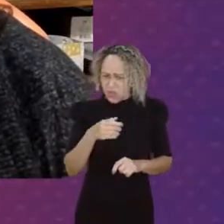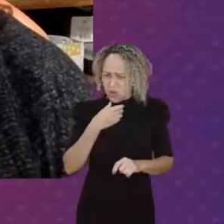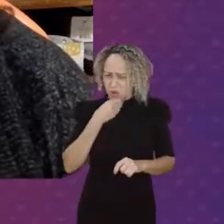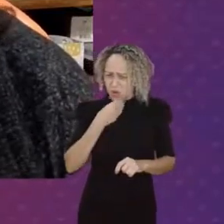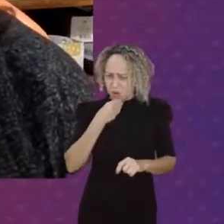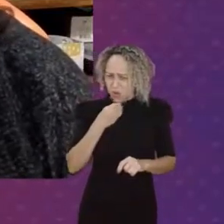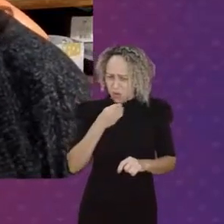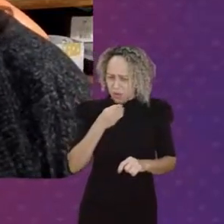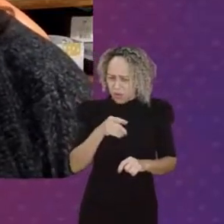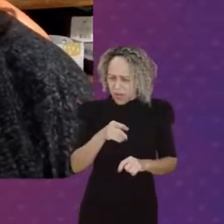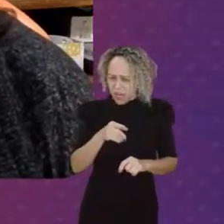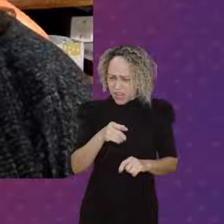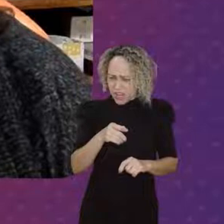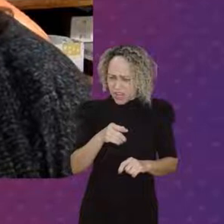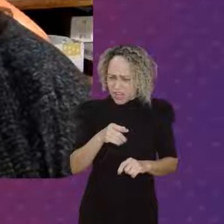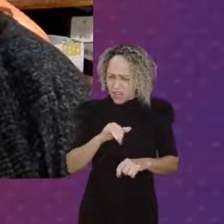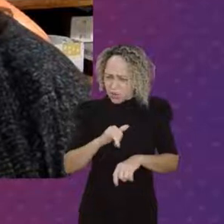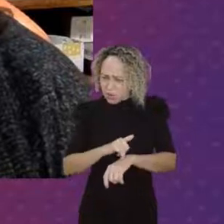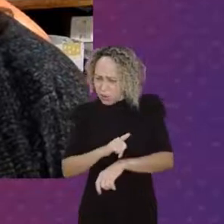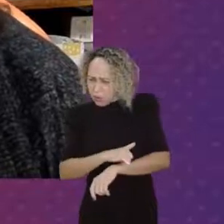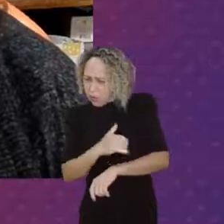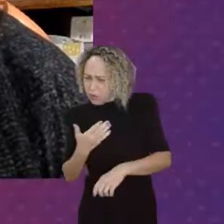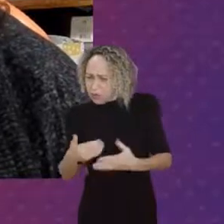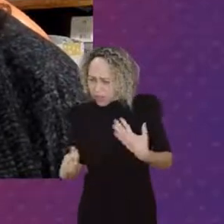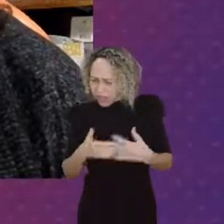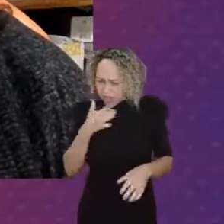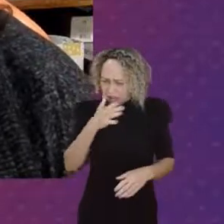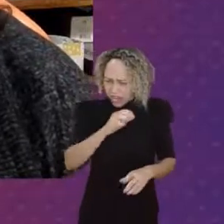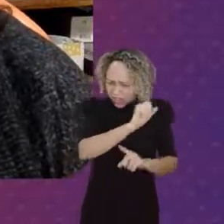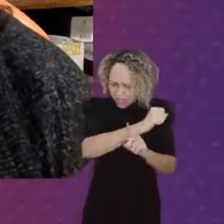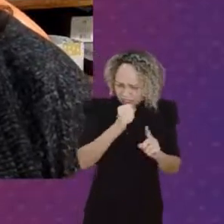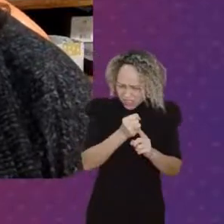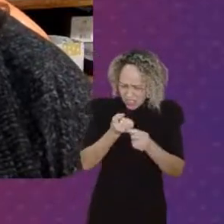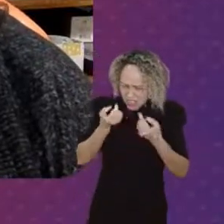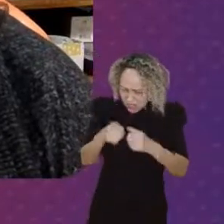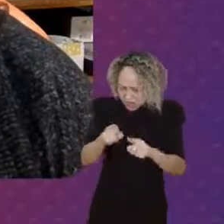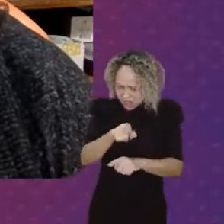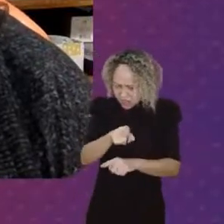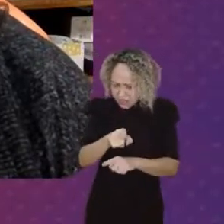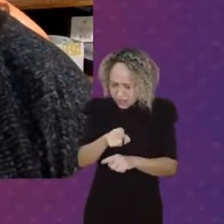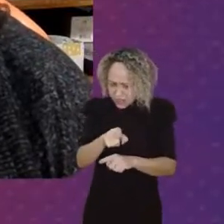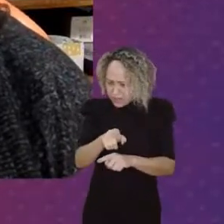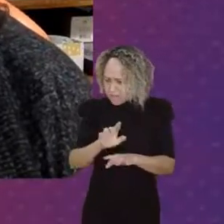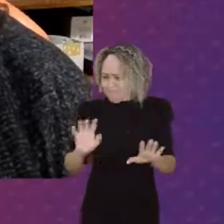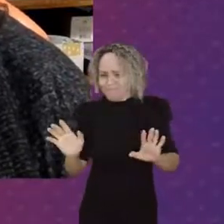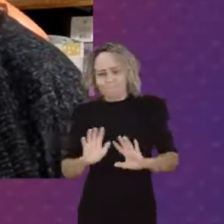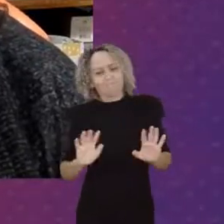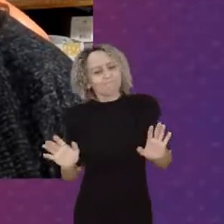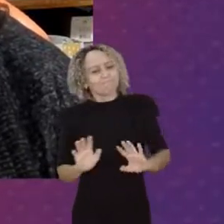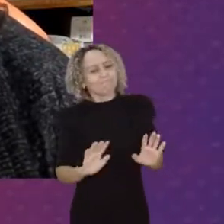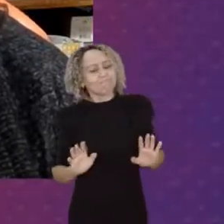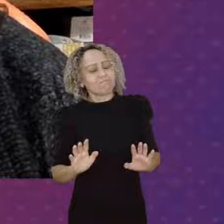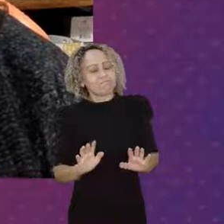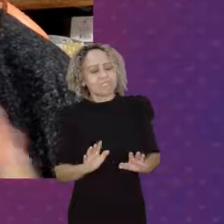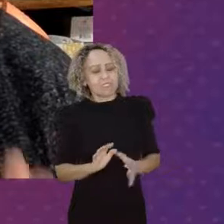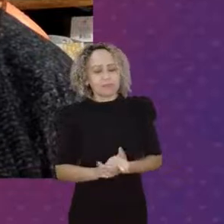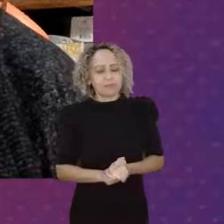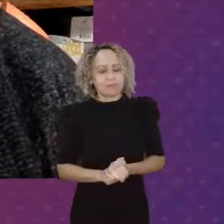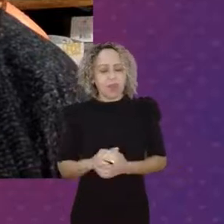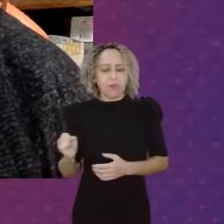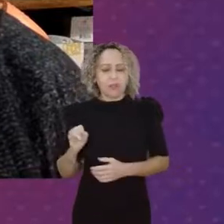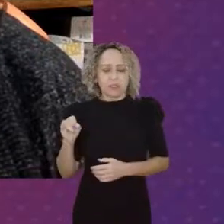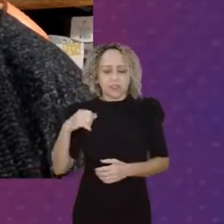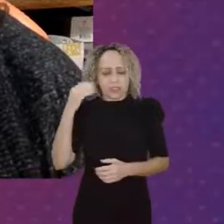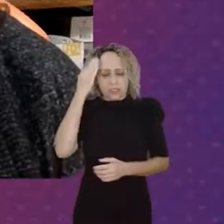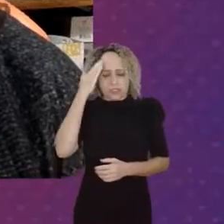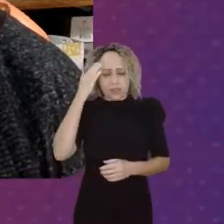tipo de ataque? Você receberia esse tipo de ofensa? Eu acho que não. Né? É importante a gente saber distinguir, e aí